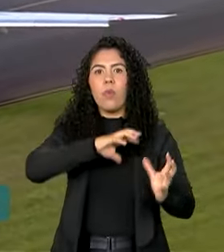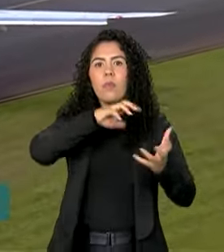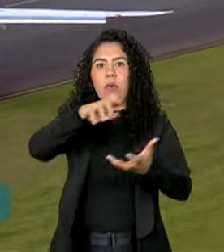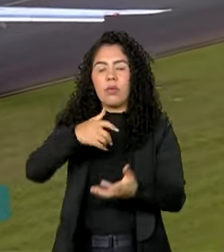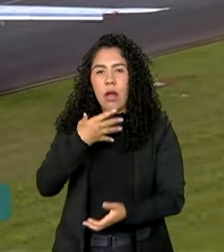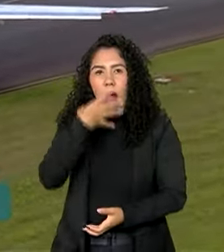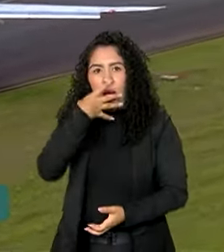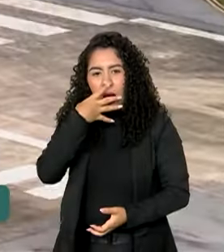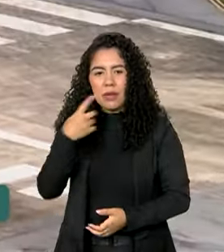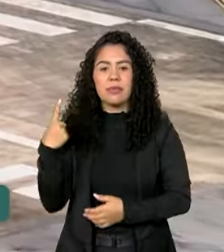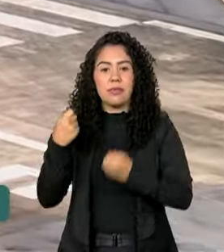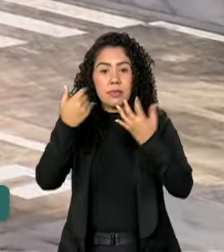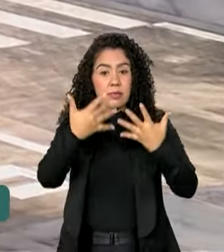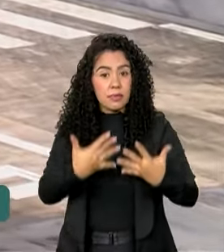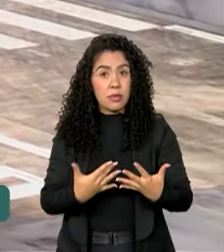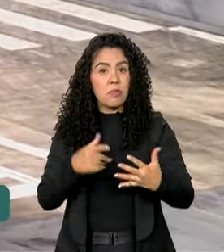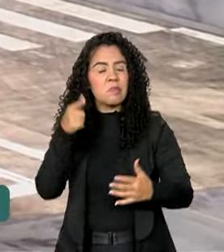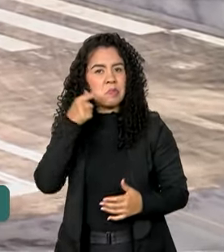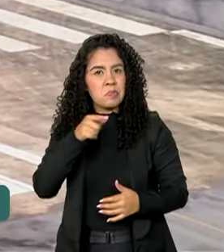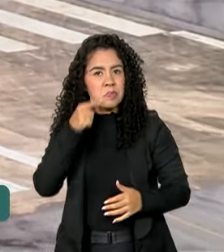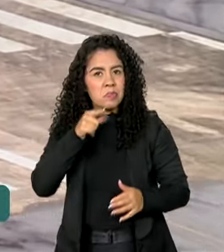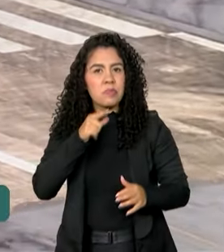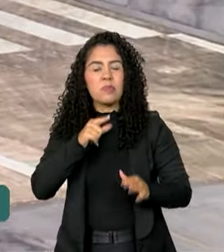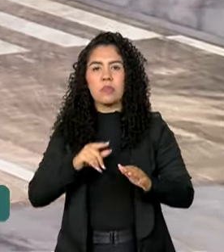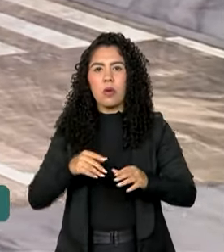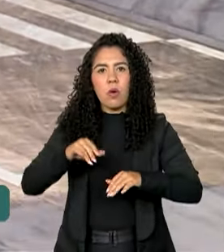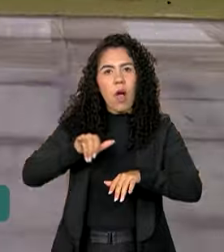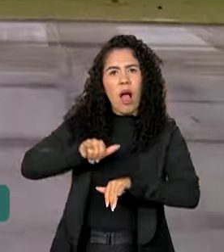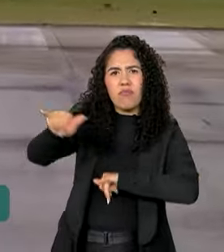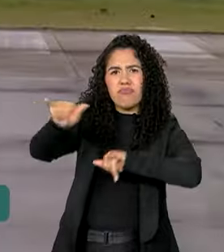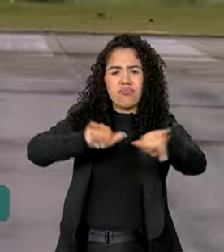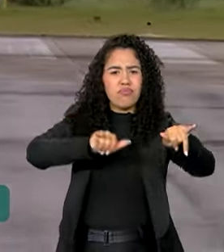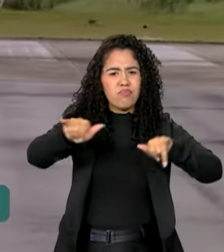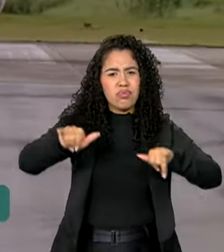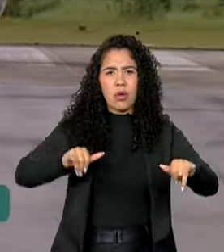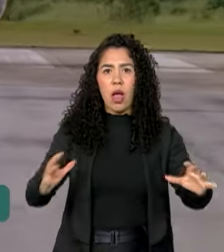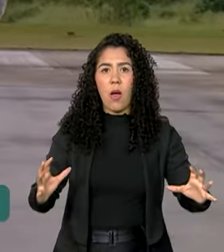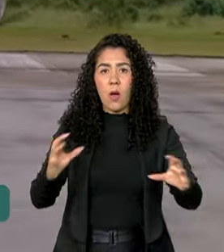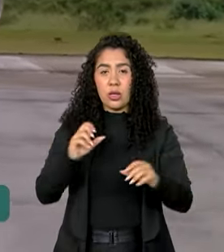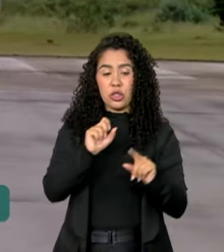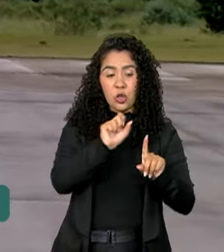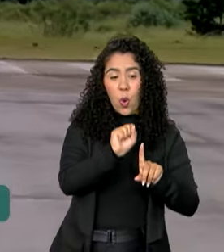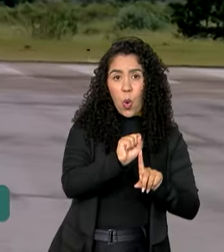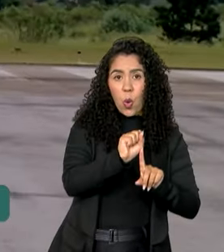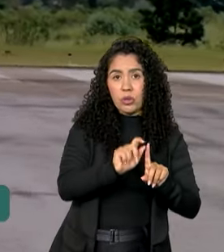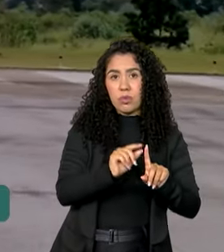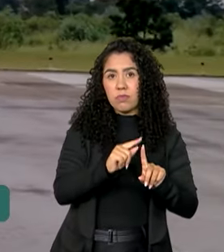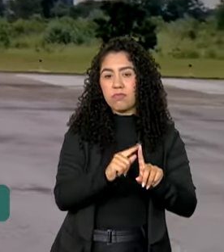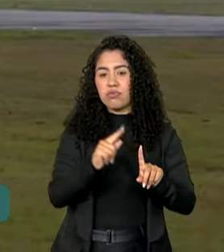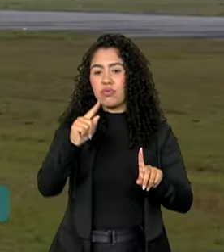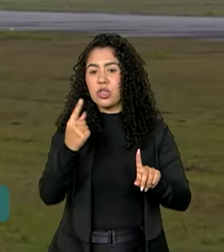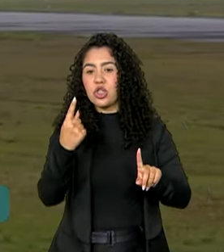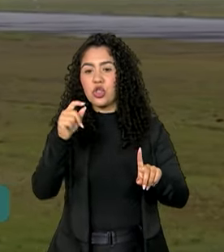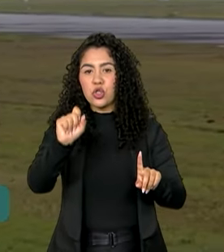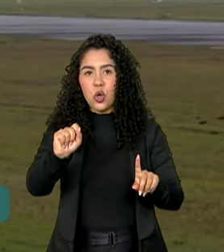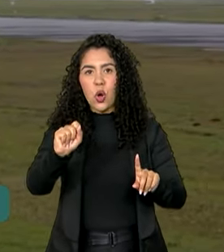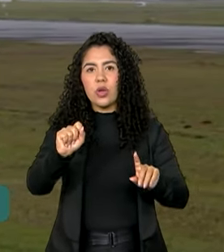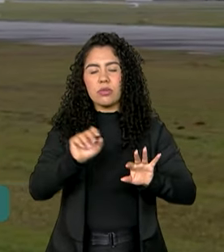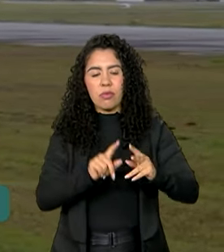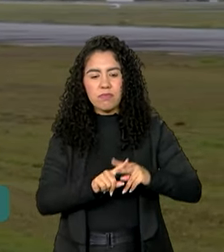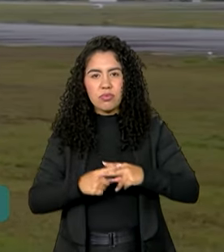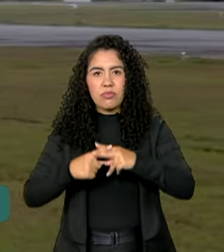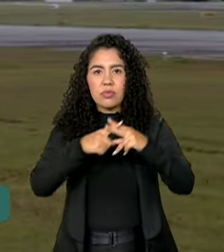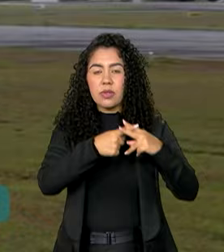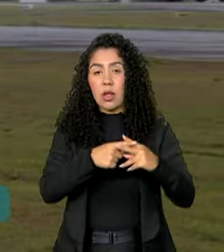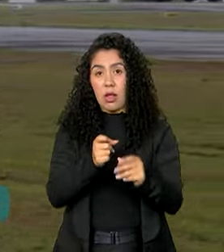executiva apresentou crescimento de entregas, saltando de 8 para 18 jatos durante o início de